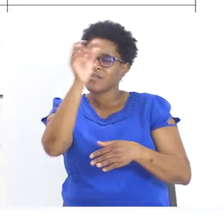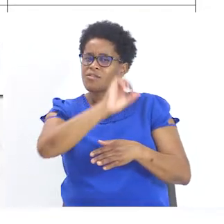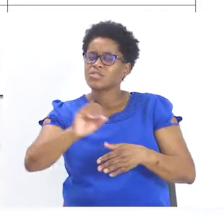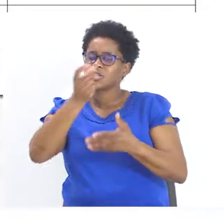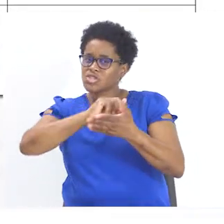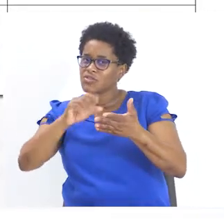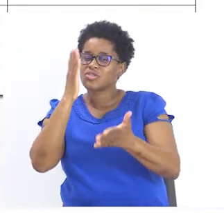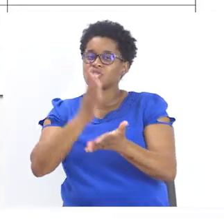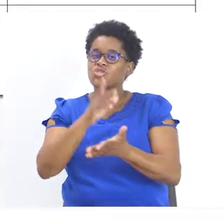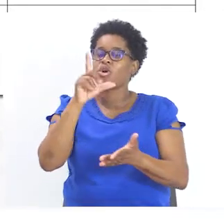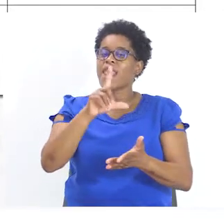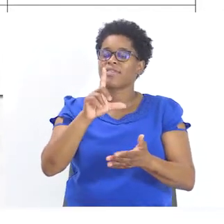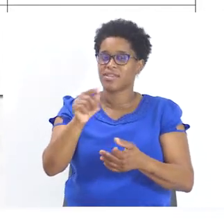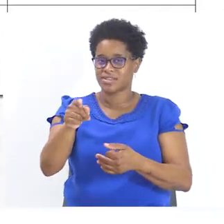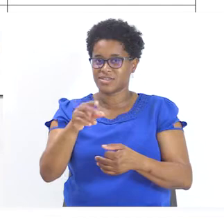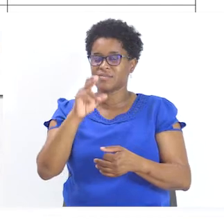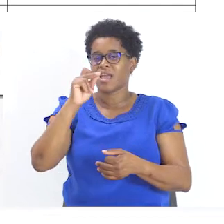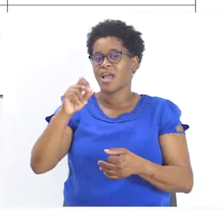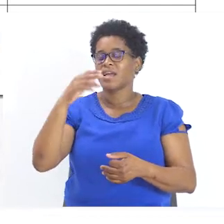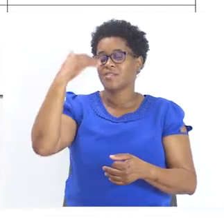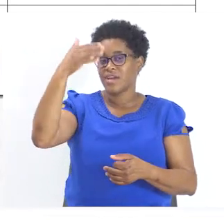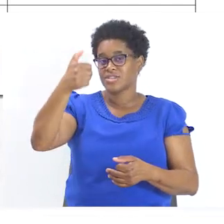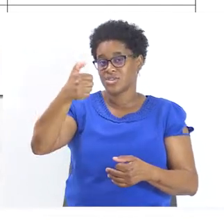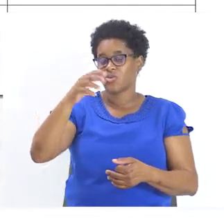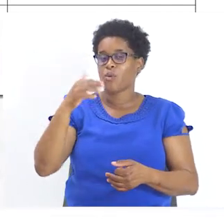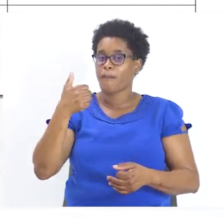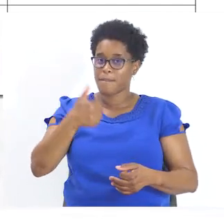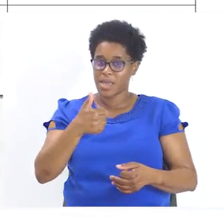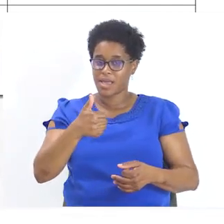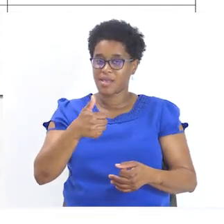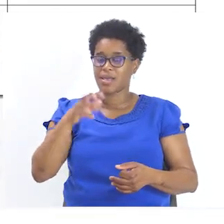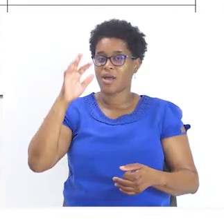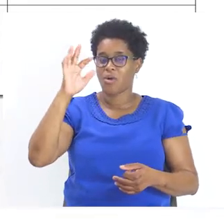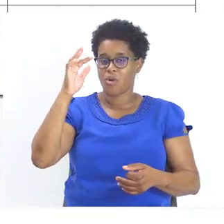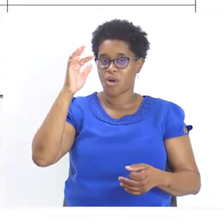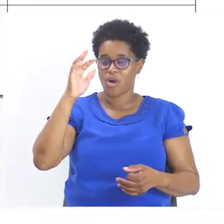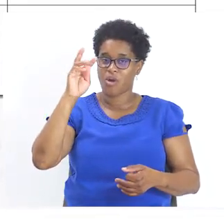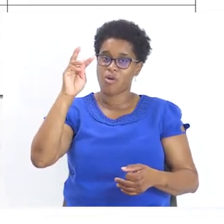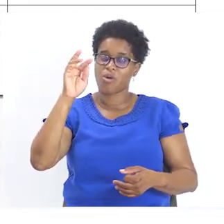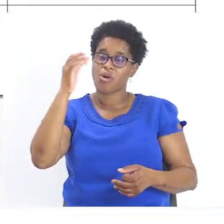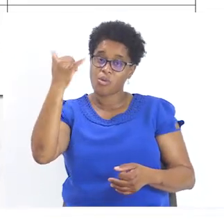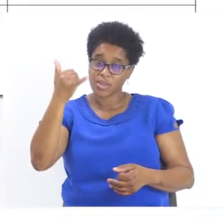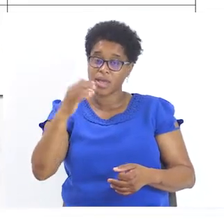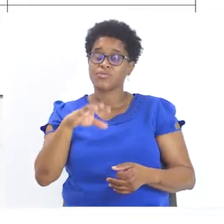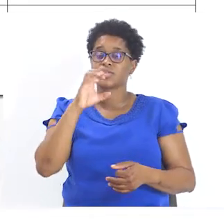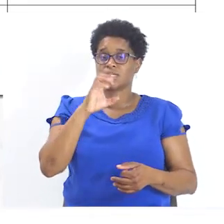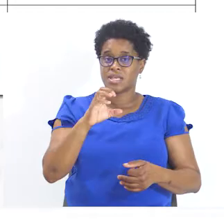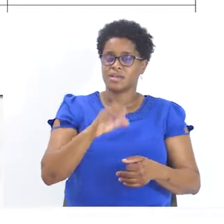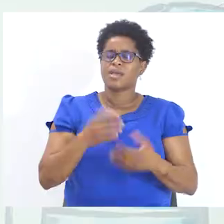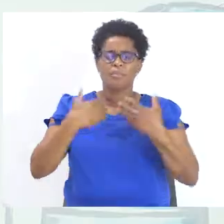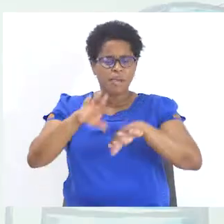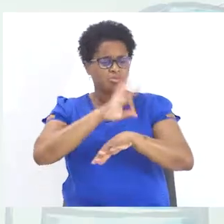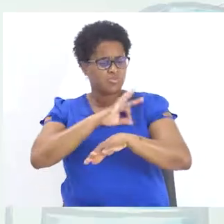escreveram só a parte das letras. A elevado a 5, B ao quadrado e